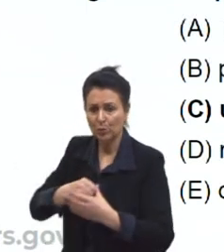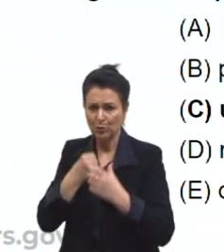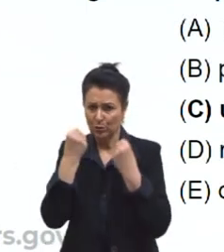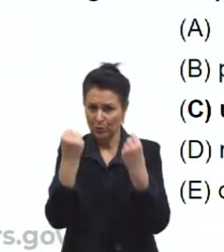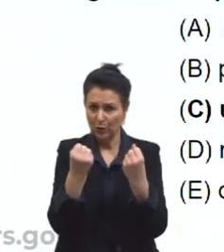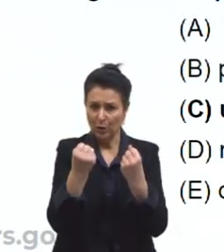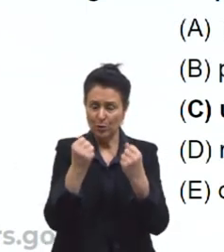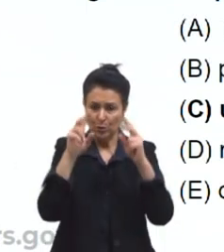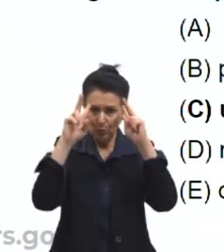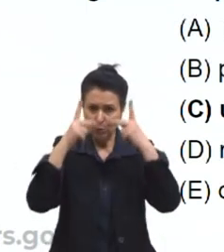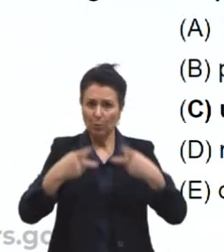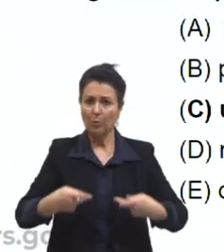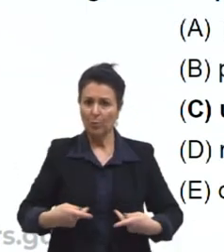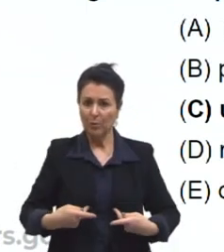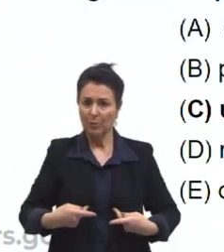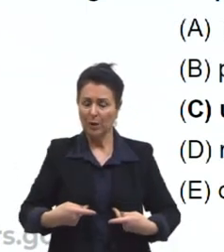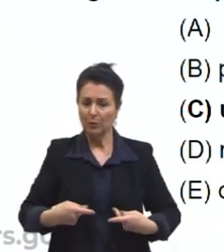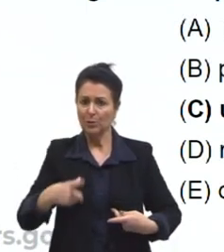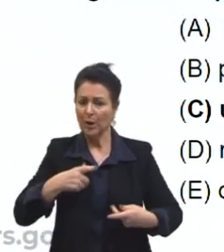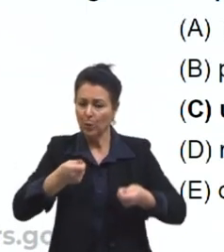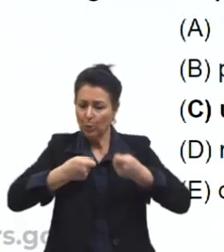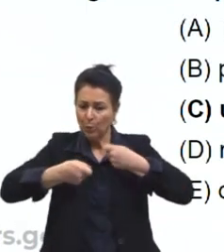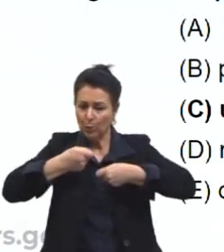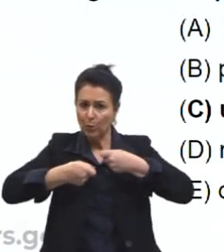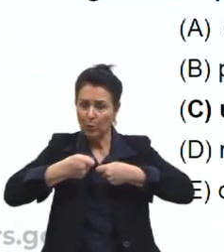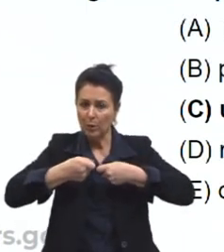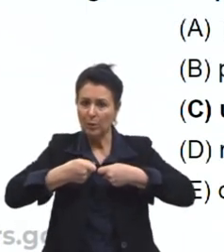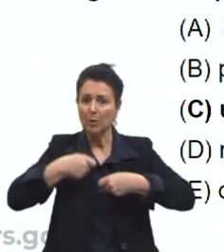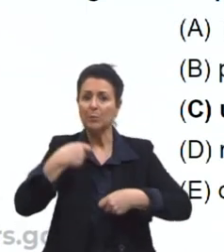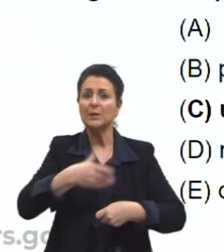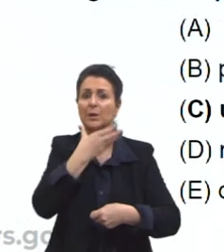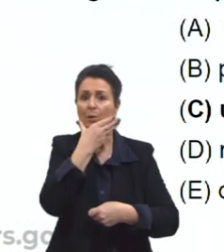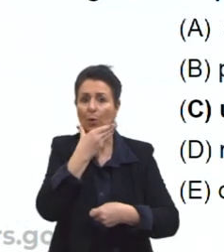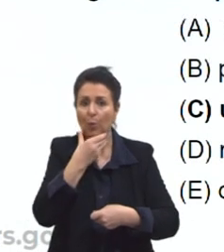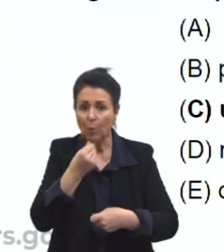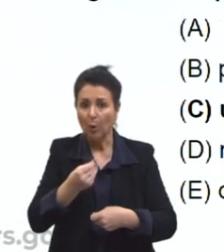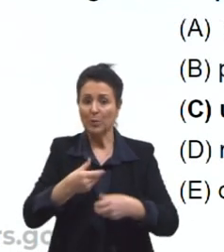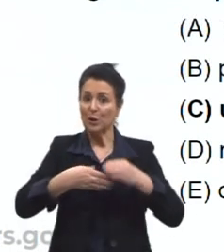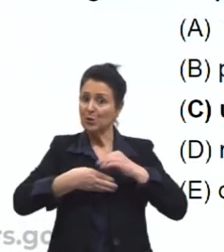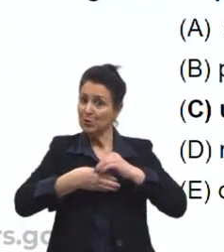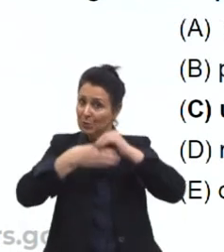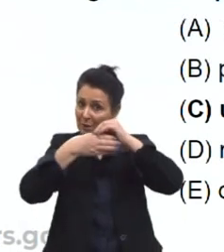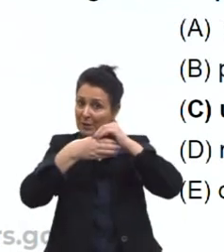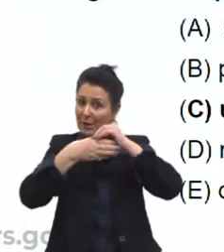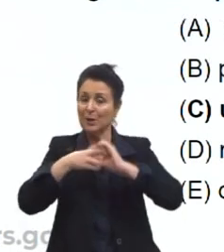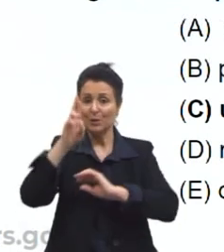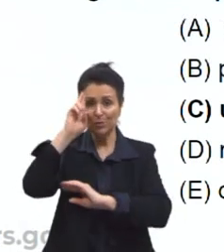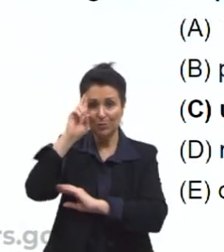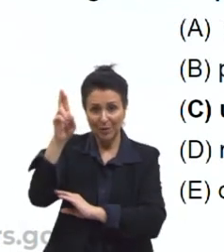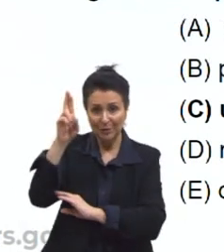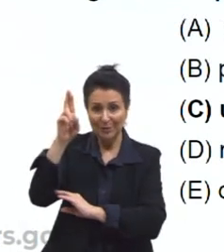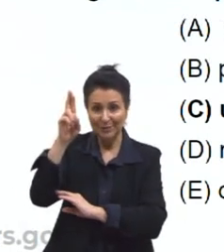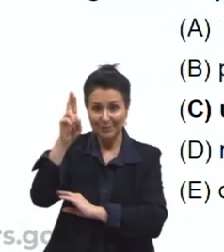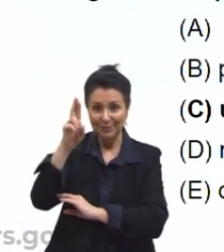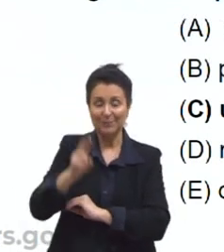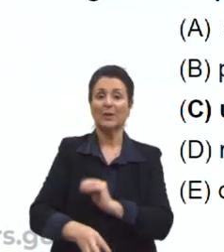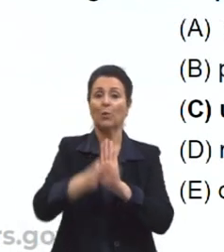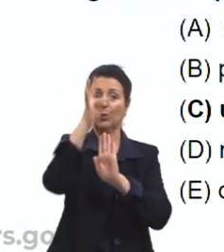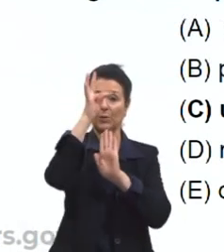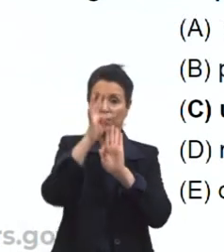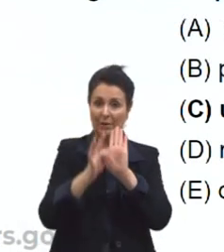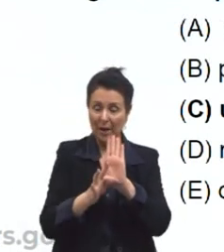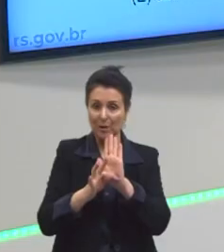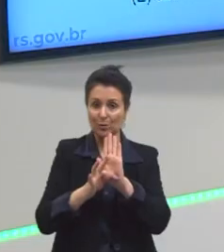humanas comprova portanto preciso o homem de um dirigente para o fim no preço Tomás de